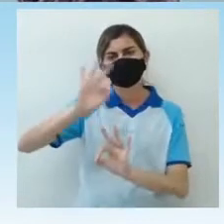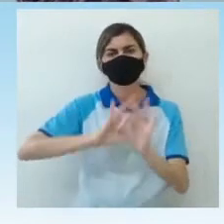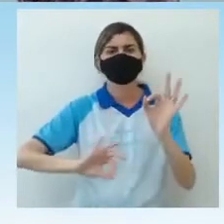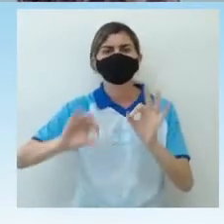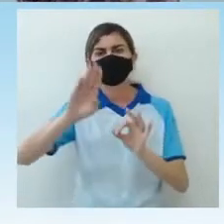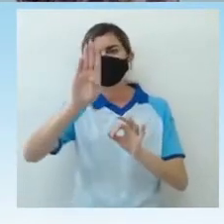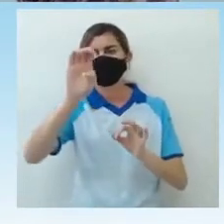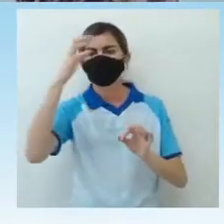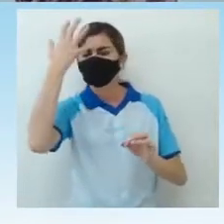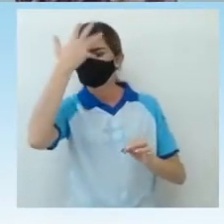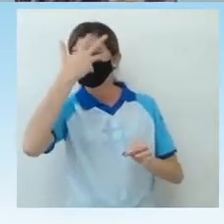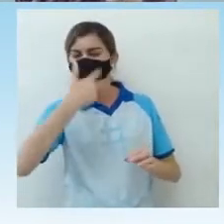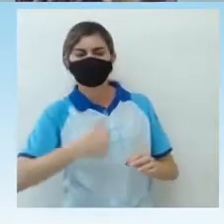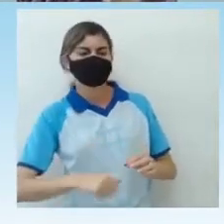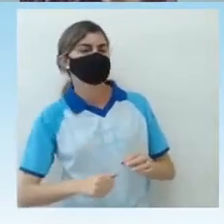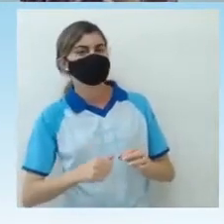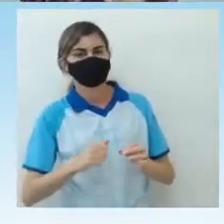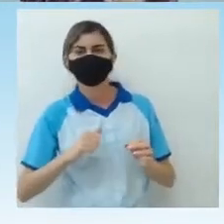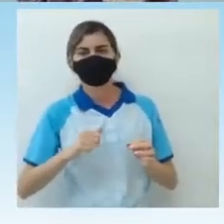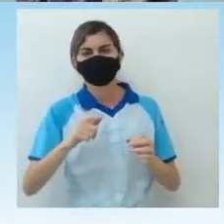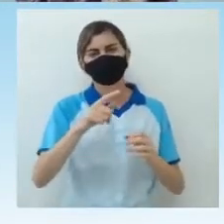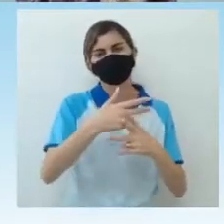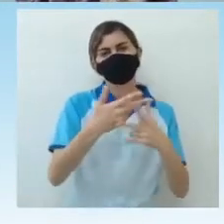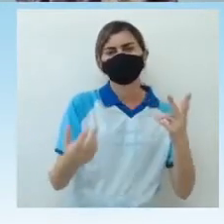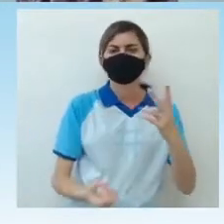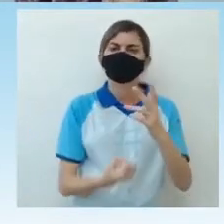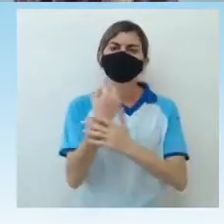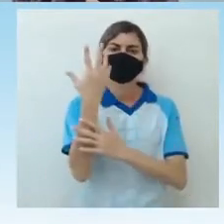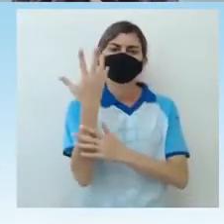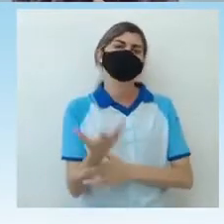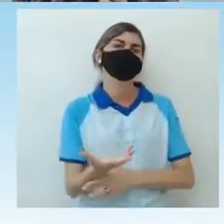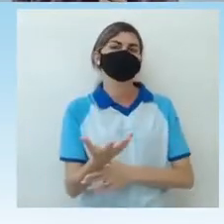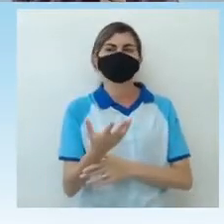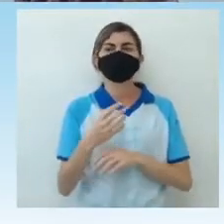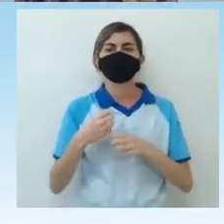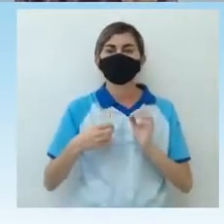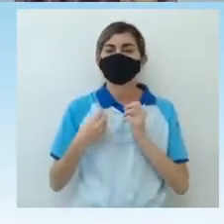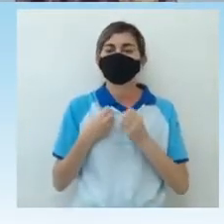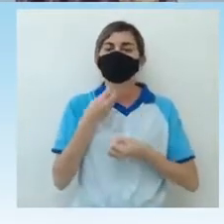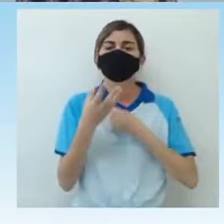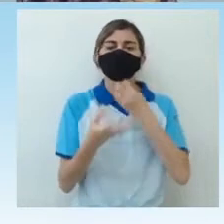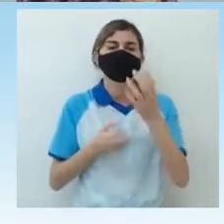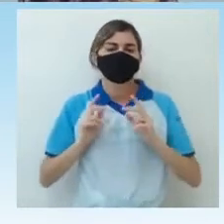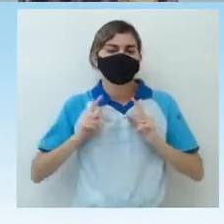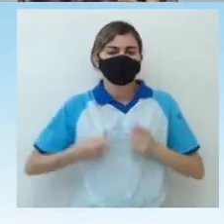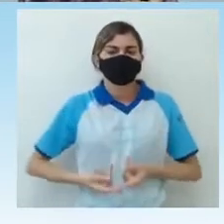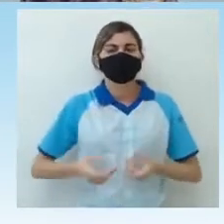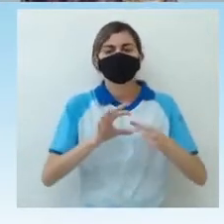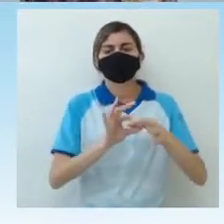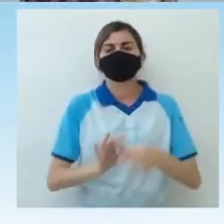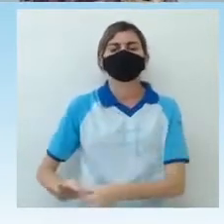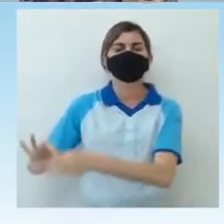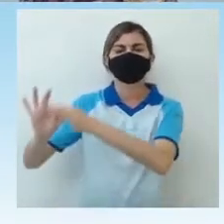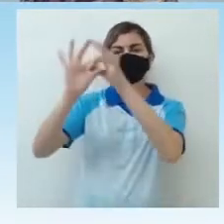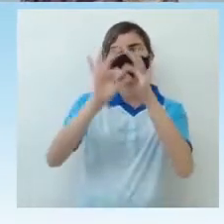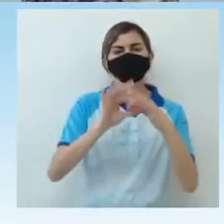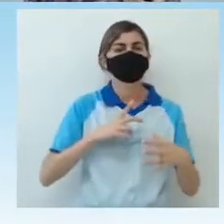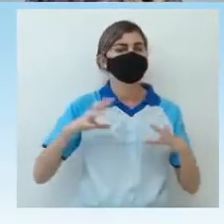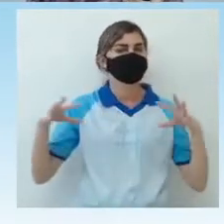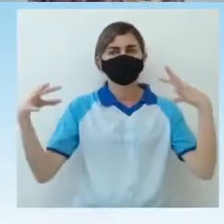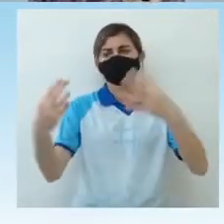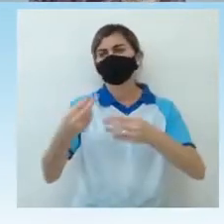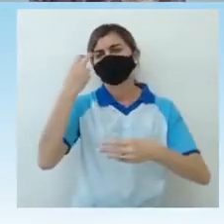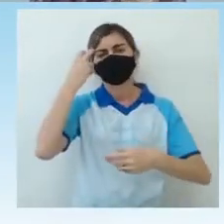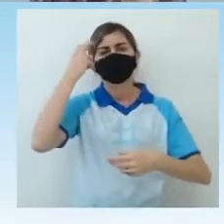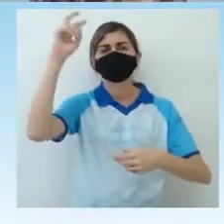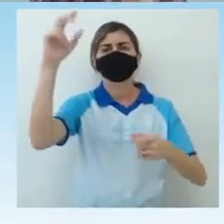de beleza, através de uma atividade criadora. É uma manifestação humana universal e existe em todas as culturas,